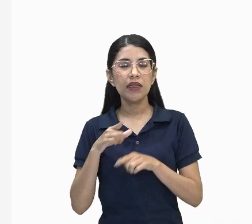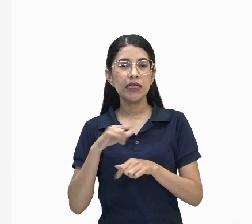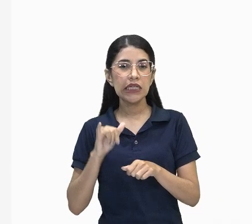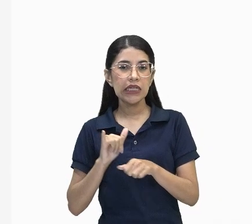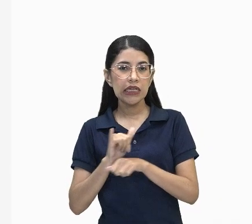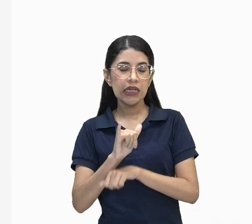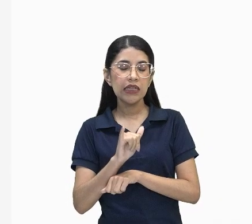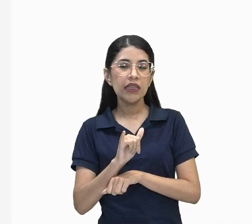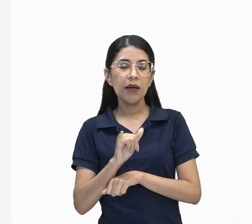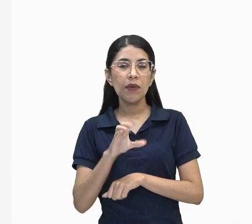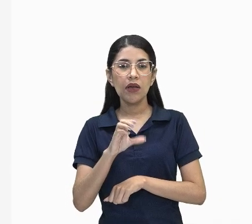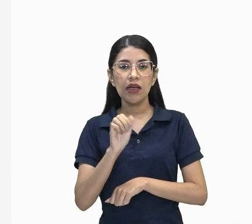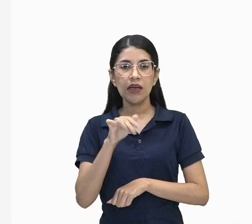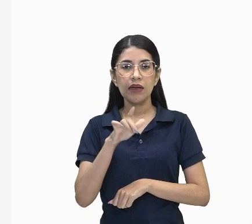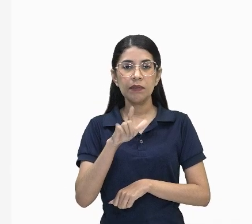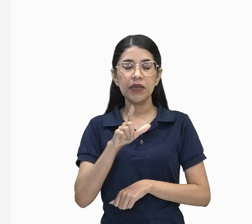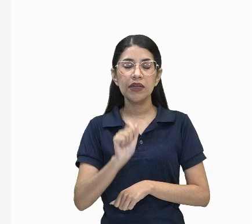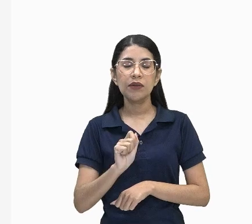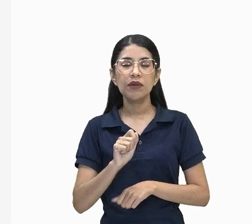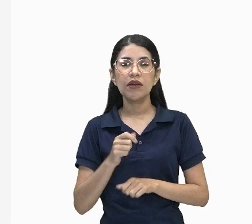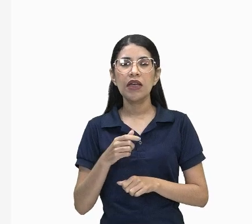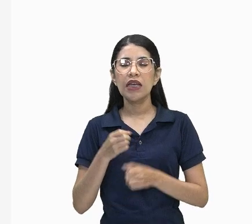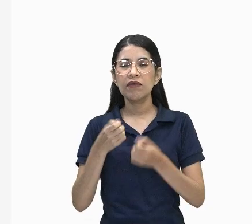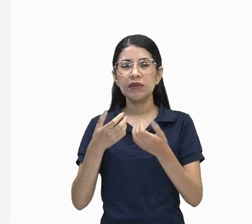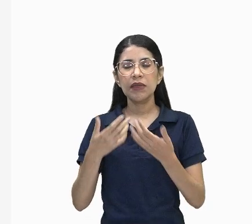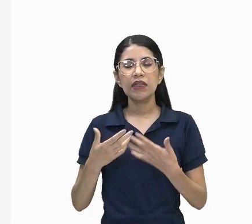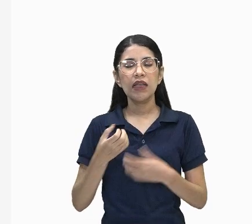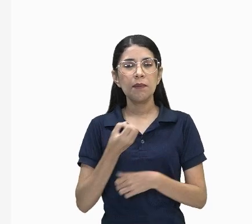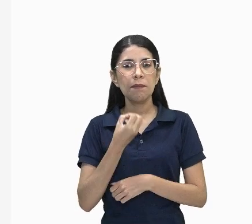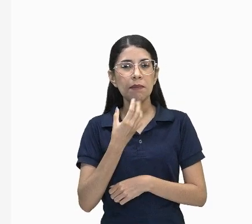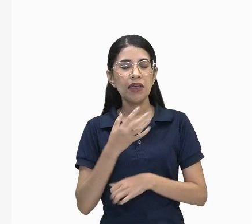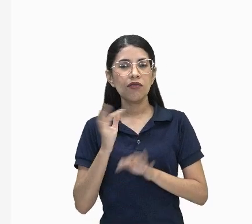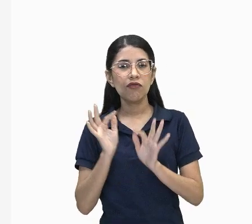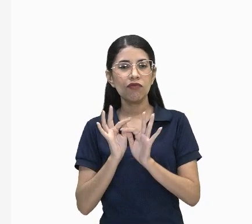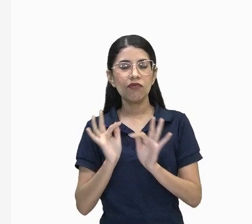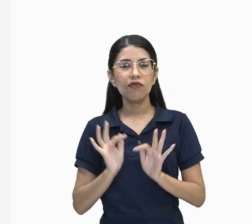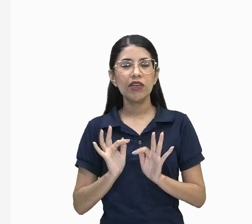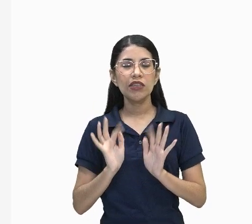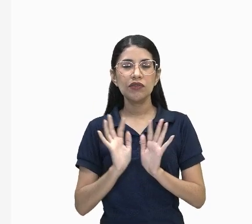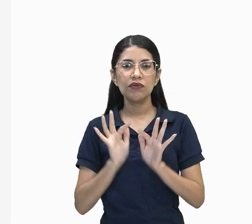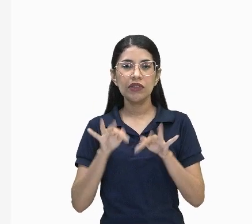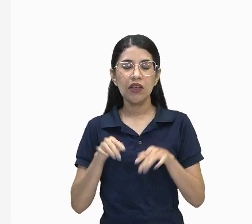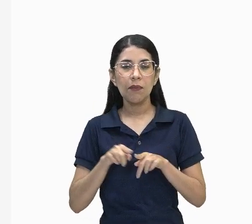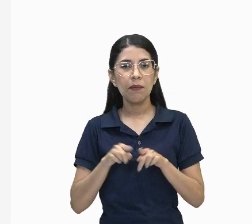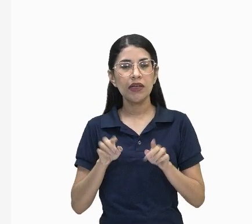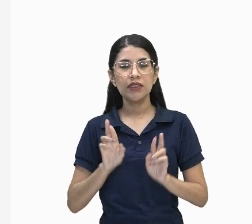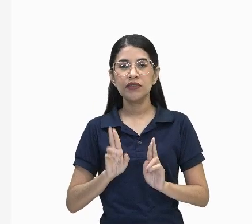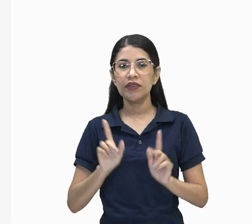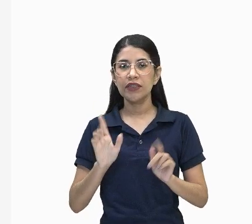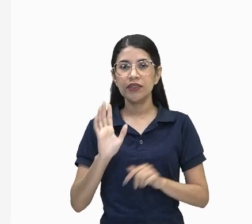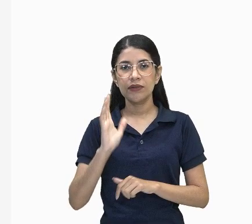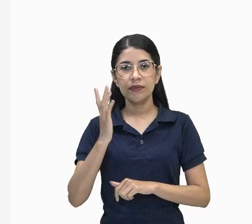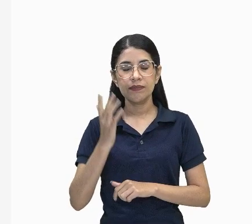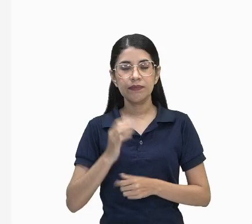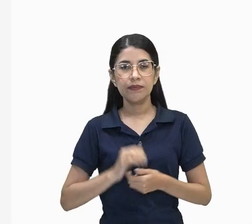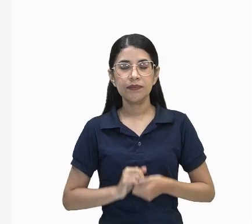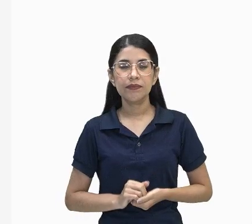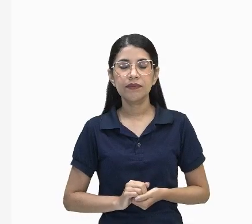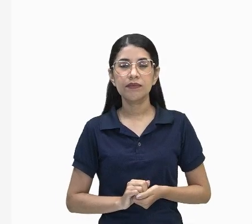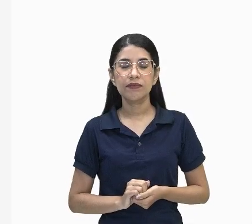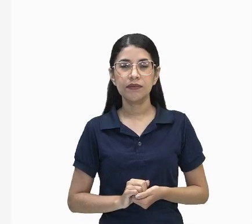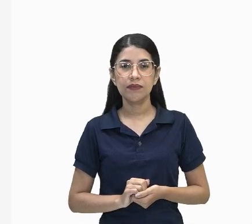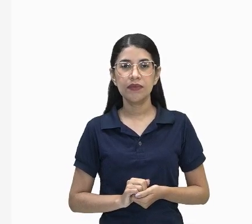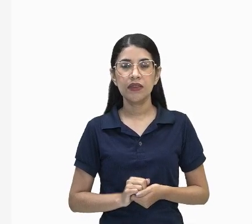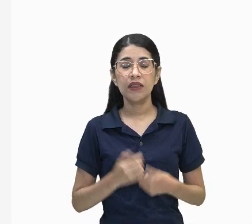para Camilo, dizer que tudo vai estar bem, vai ter um final feliz, mas não é isso que acontece, né? Então, aí